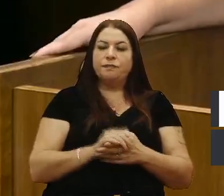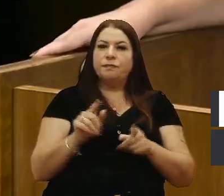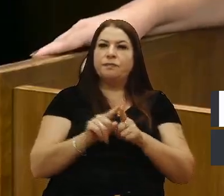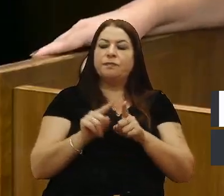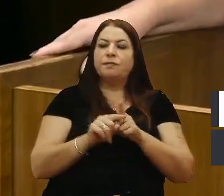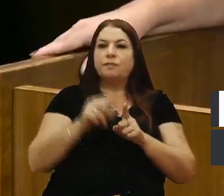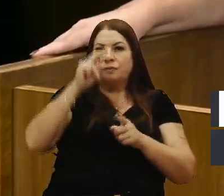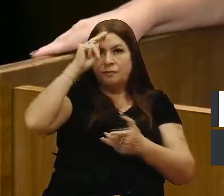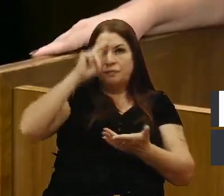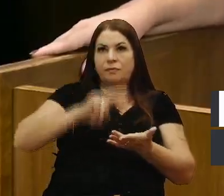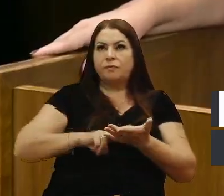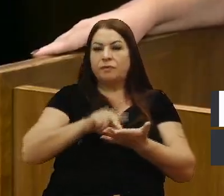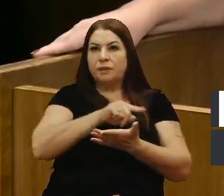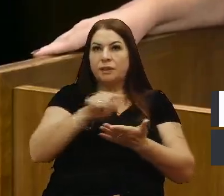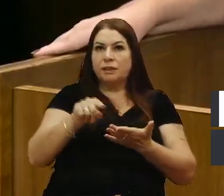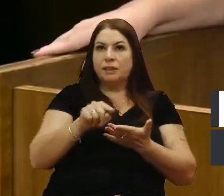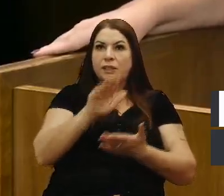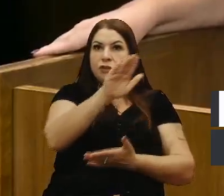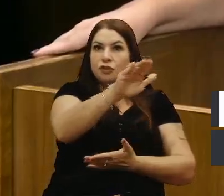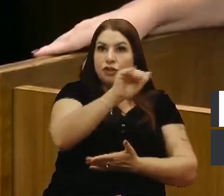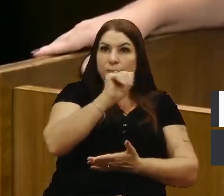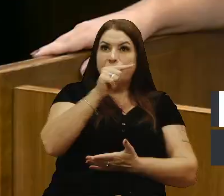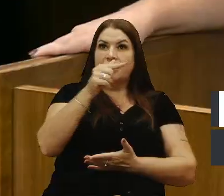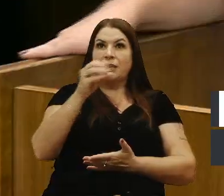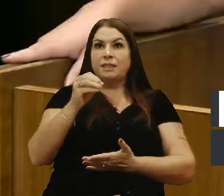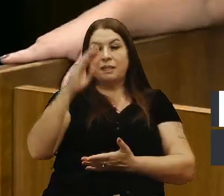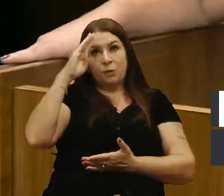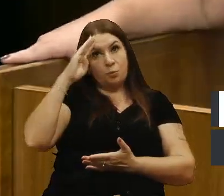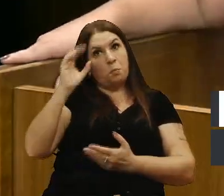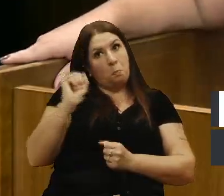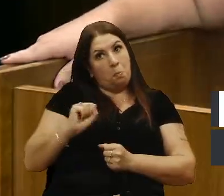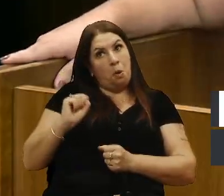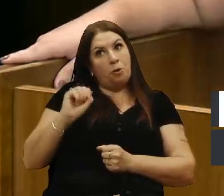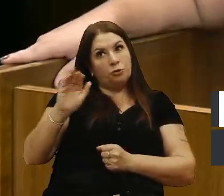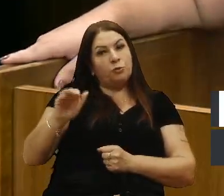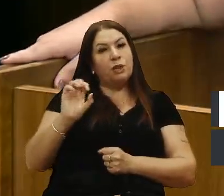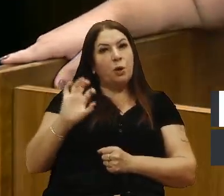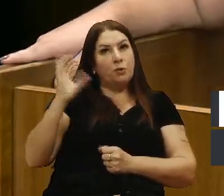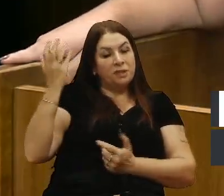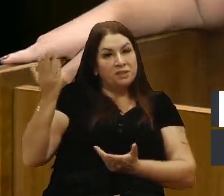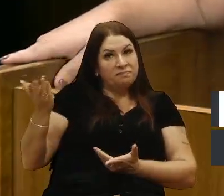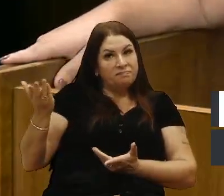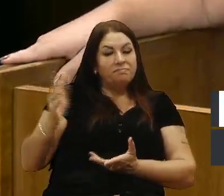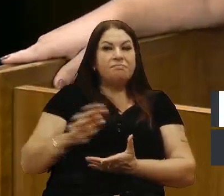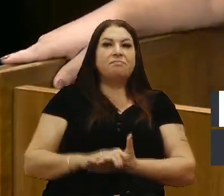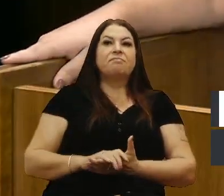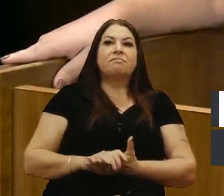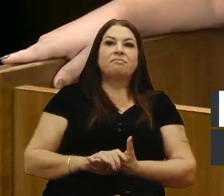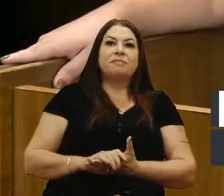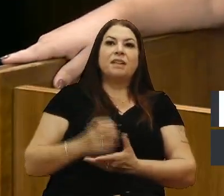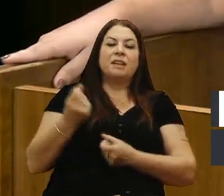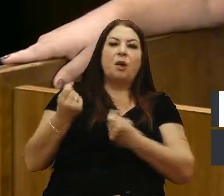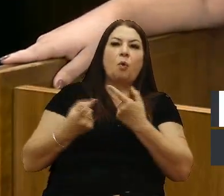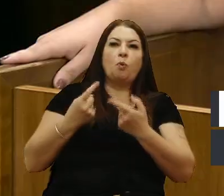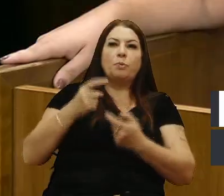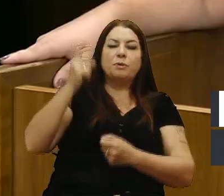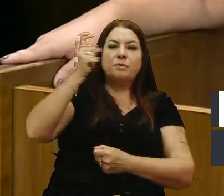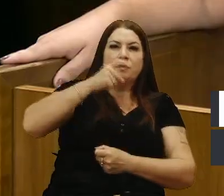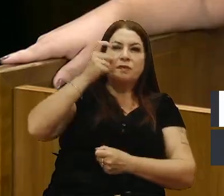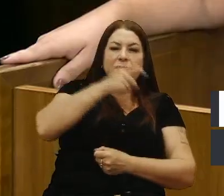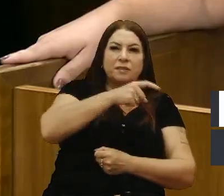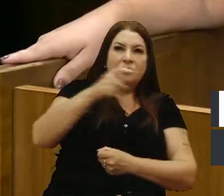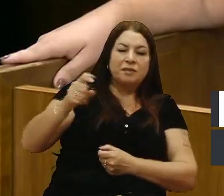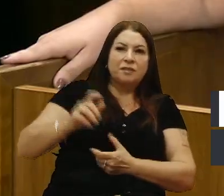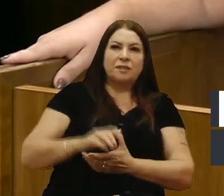Neri dizendo que tem que nomear os 70 guardas, pode ser que a nomeação aconteça. Então, a gente tem algumas mentiras,